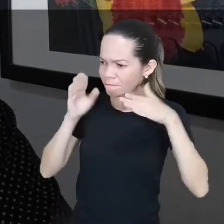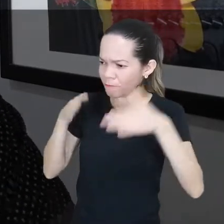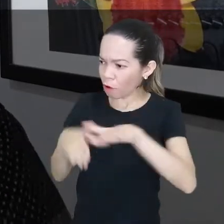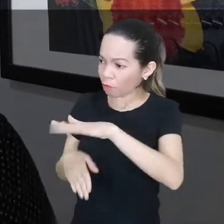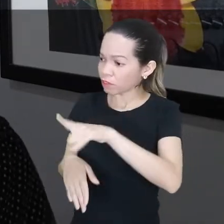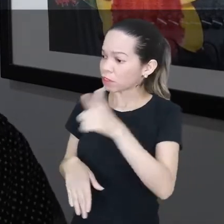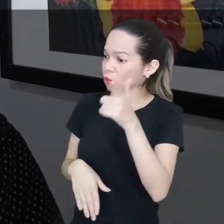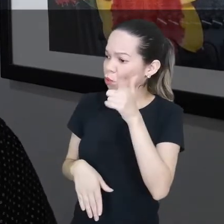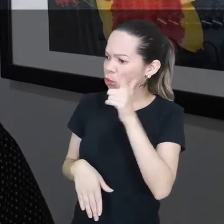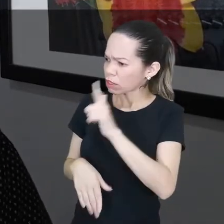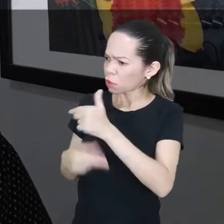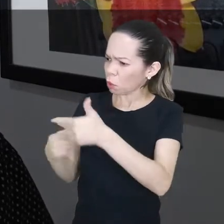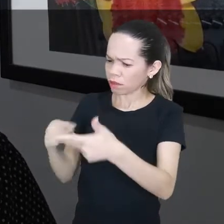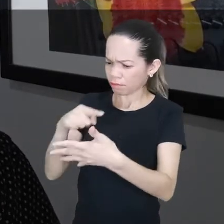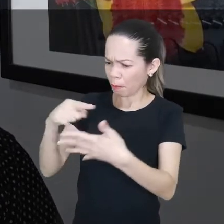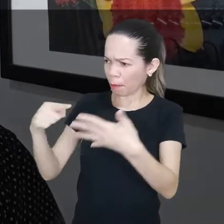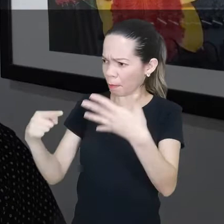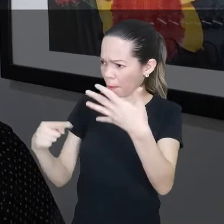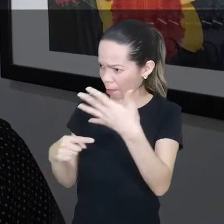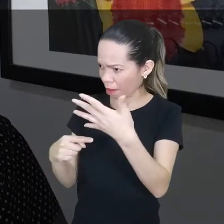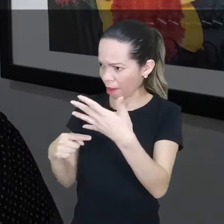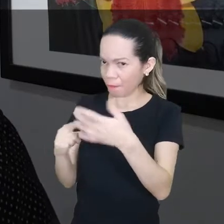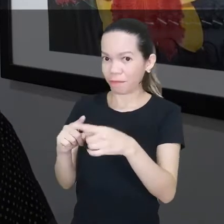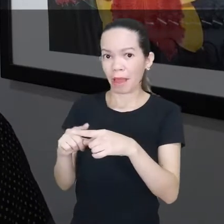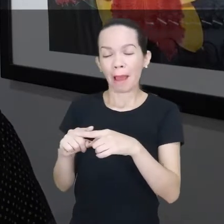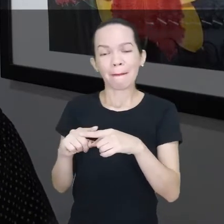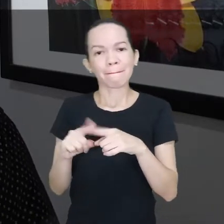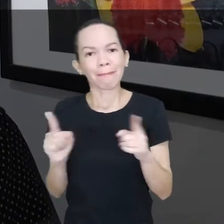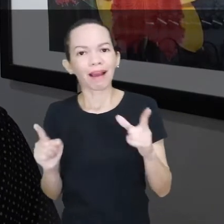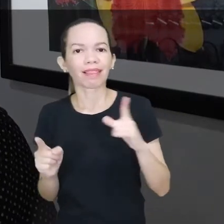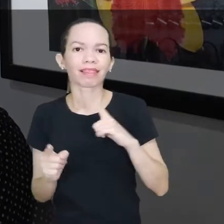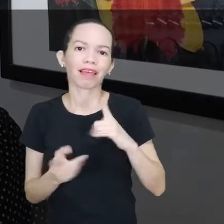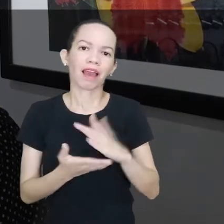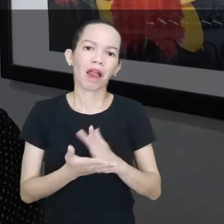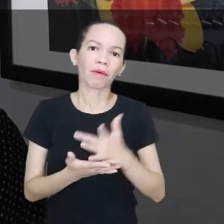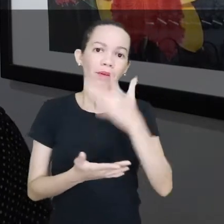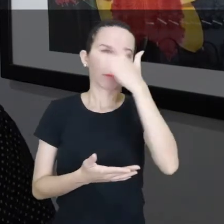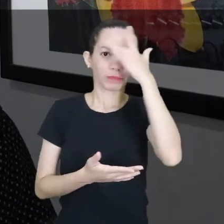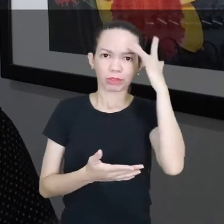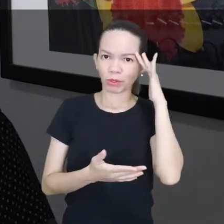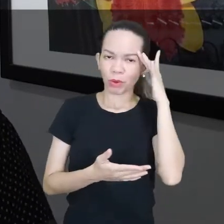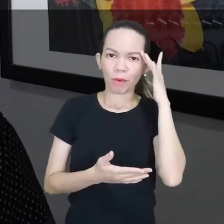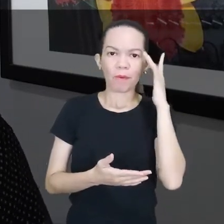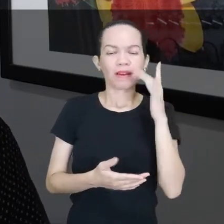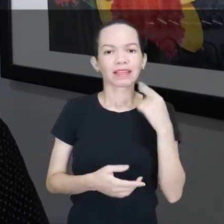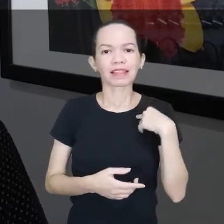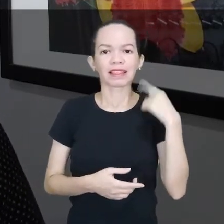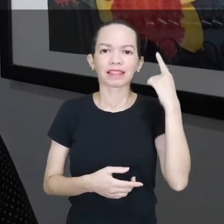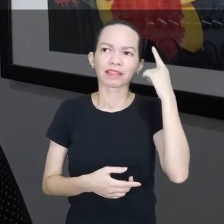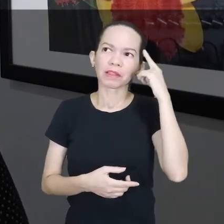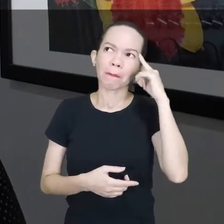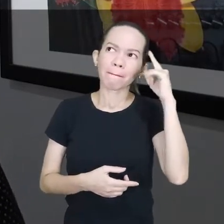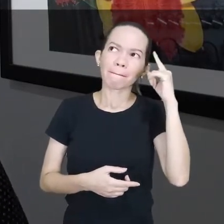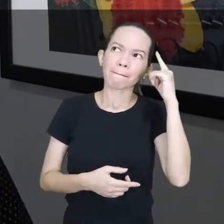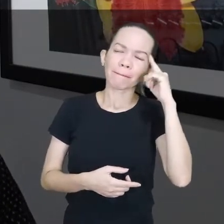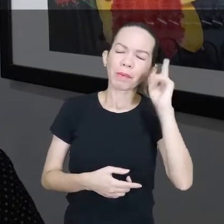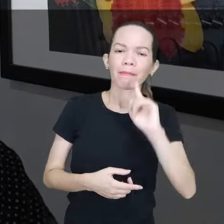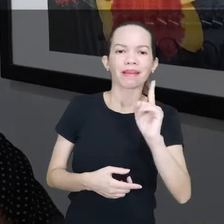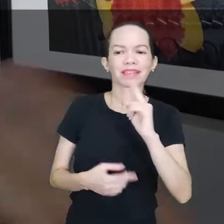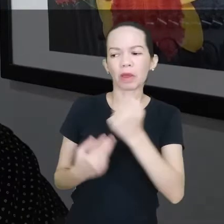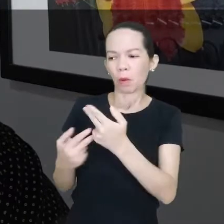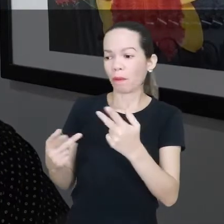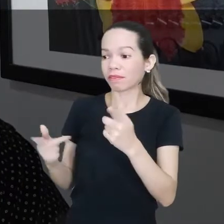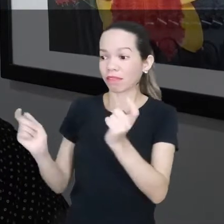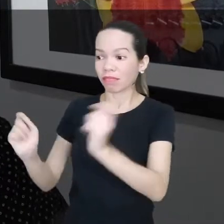desejos que você coloca aí, que você está apresentando agora. Mas há pessoas que elas não vivem de alvos possíveis. Eles vivem simplesmente